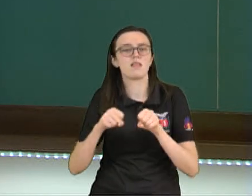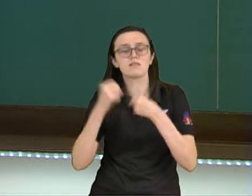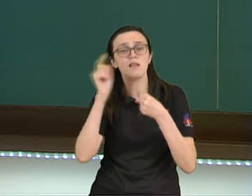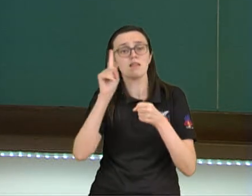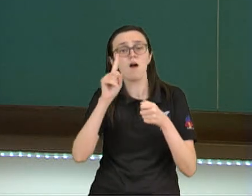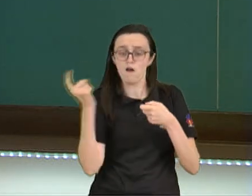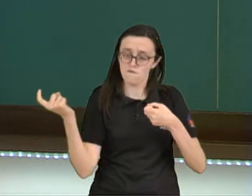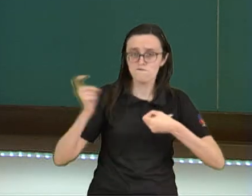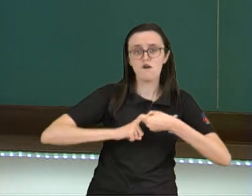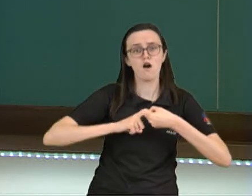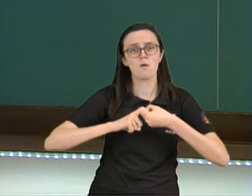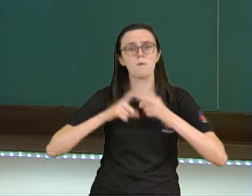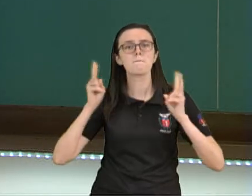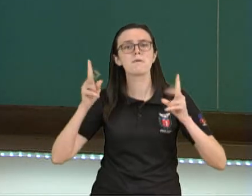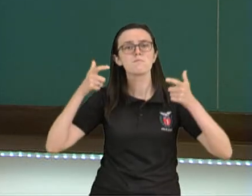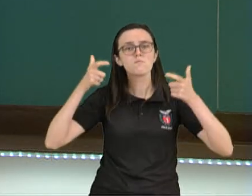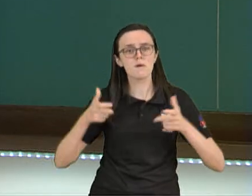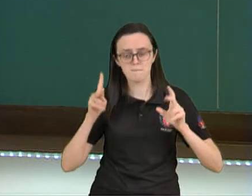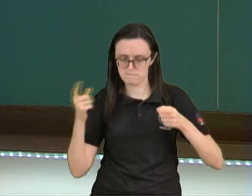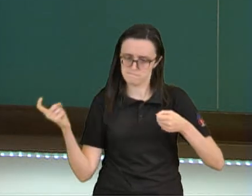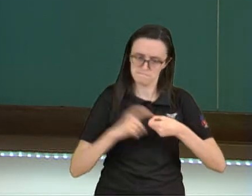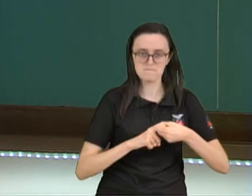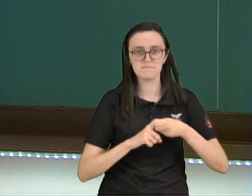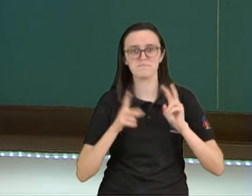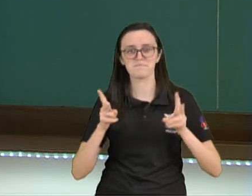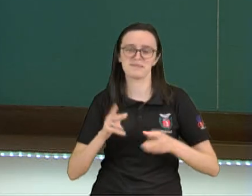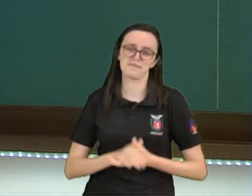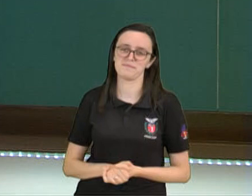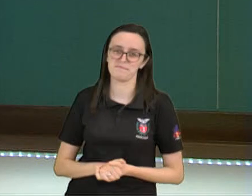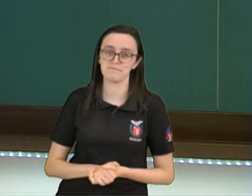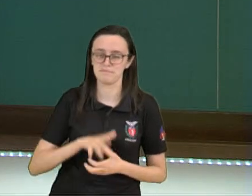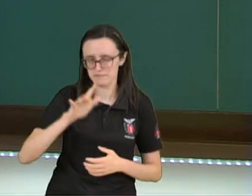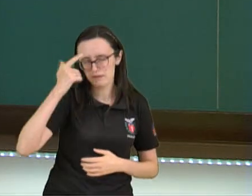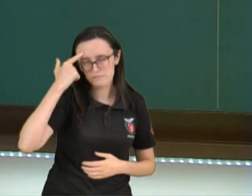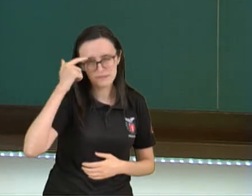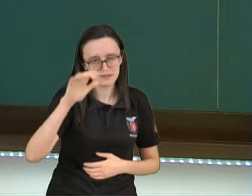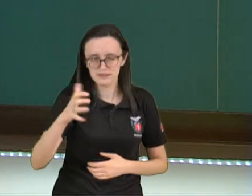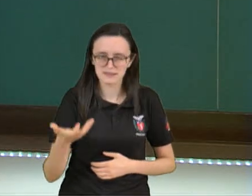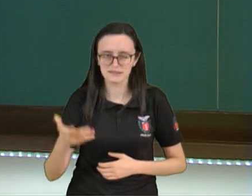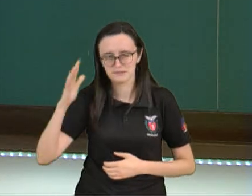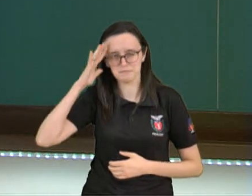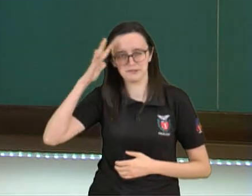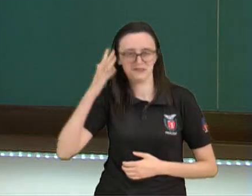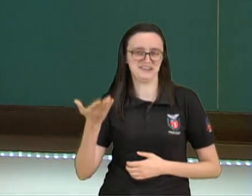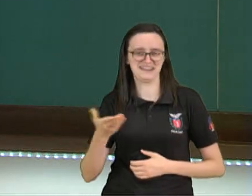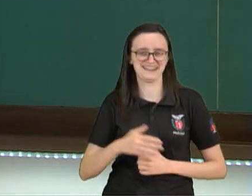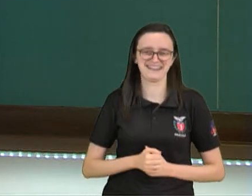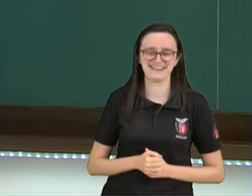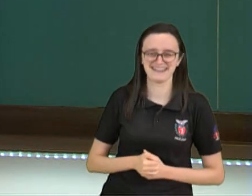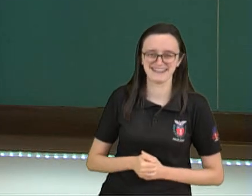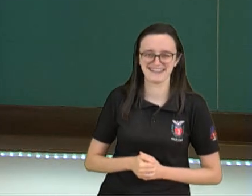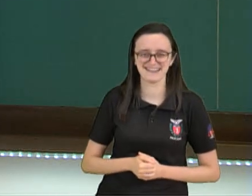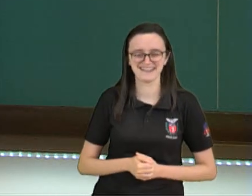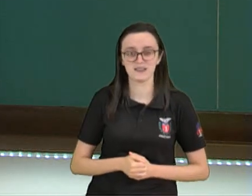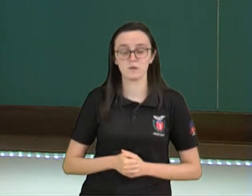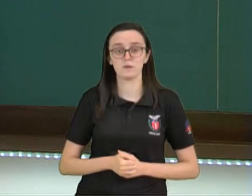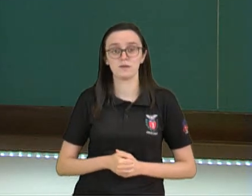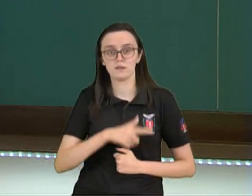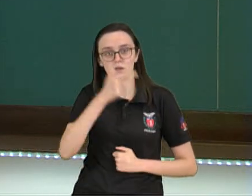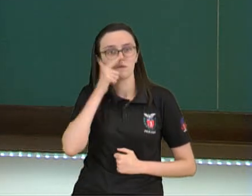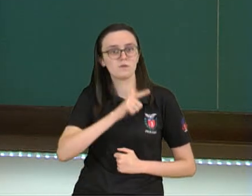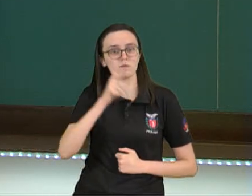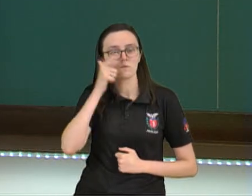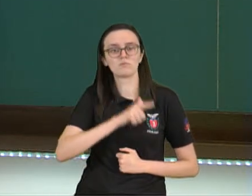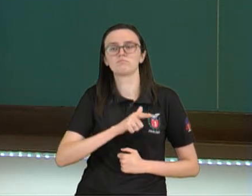volta para a sua situação inicial. Já pensou você resiliente? Conseguir se